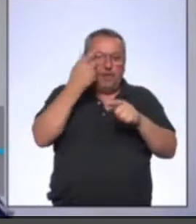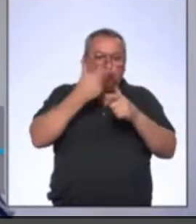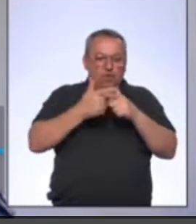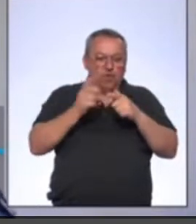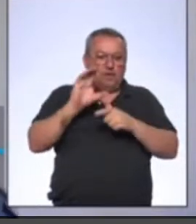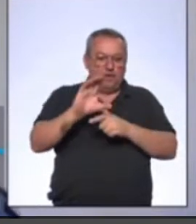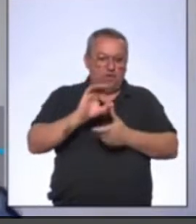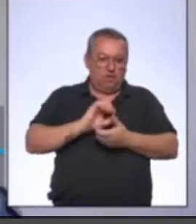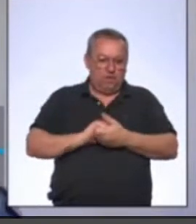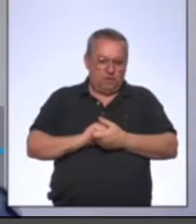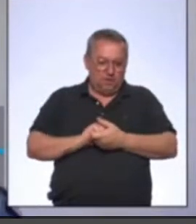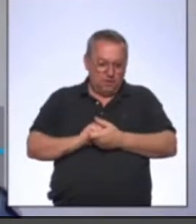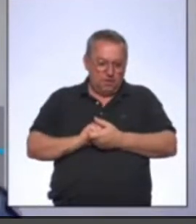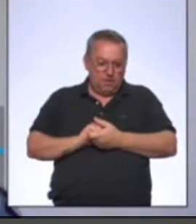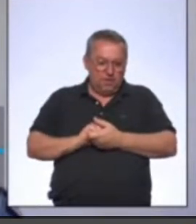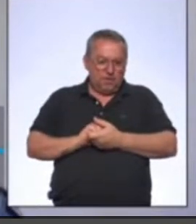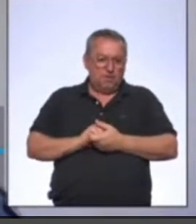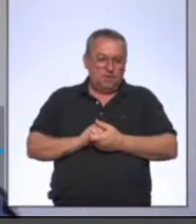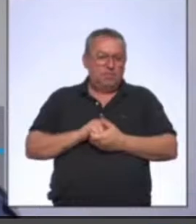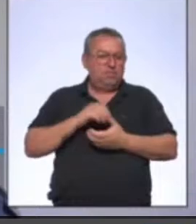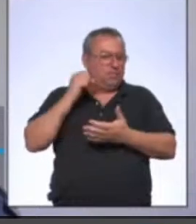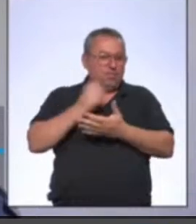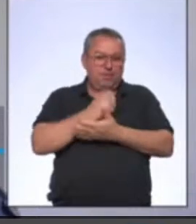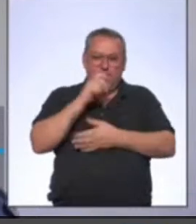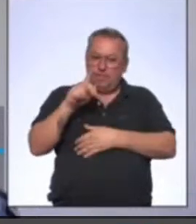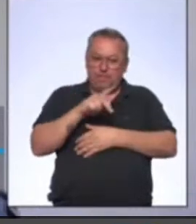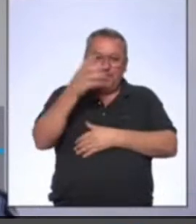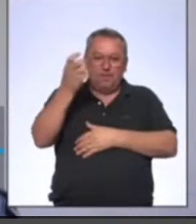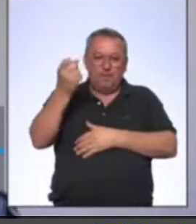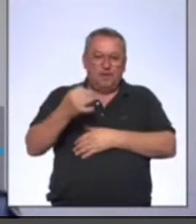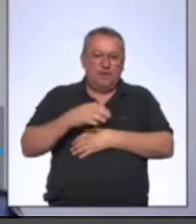não, uma pena. Seu professor vai falar.